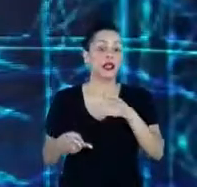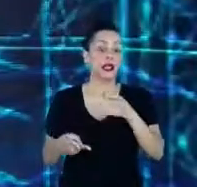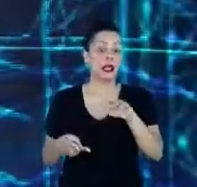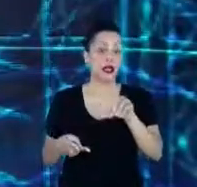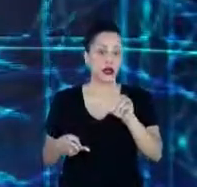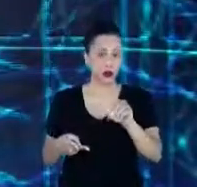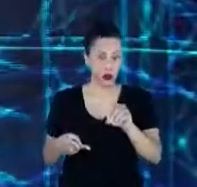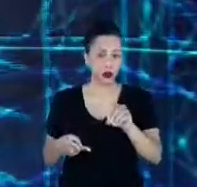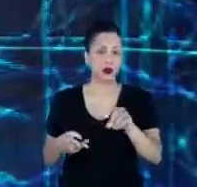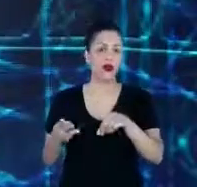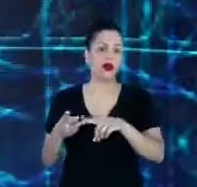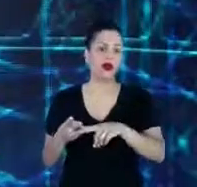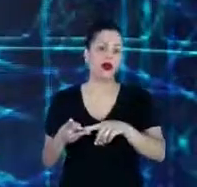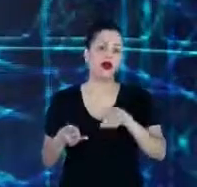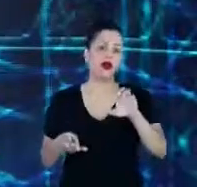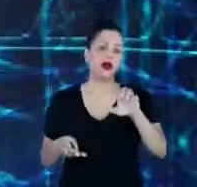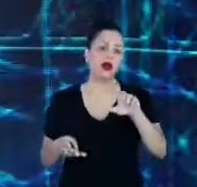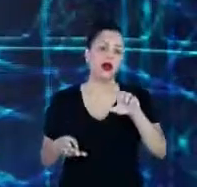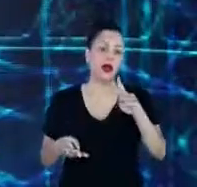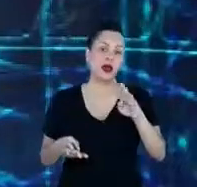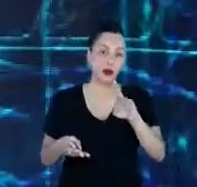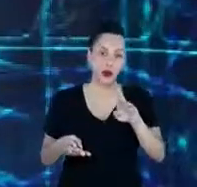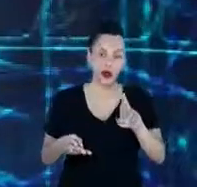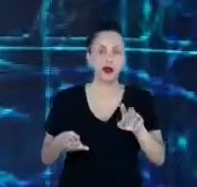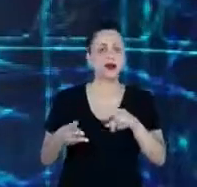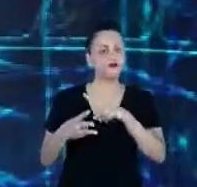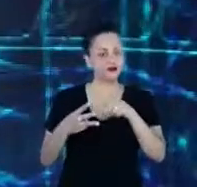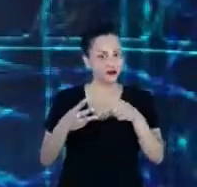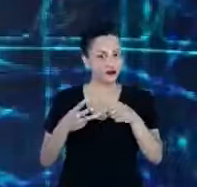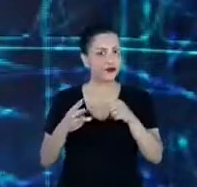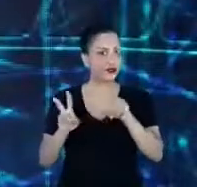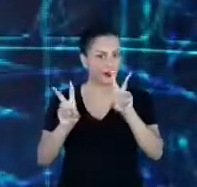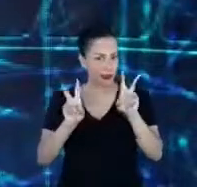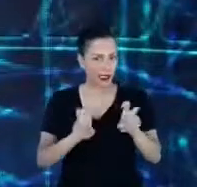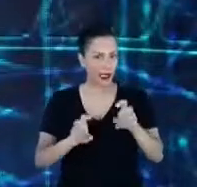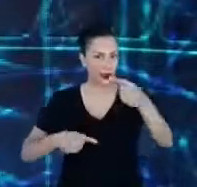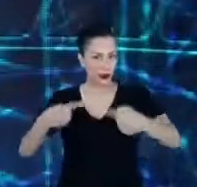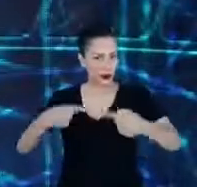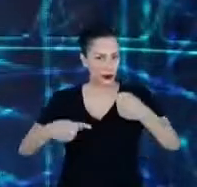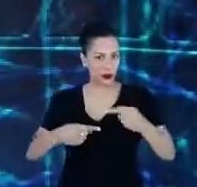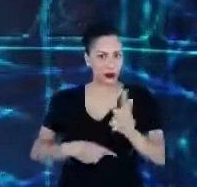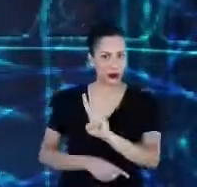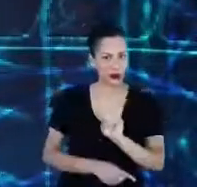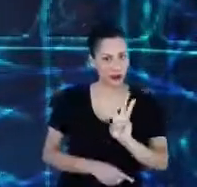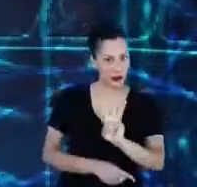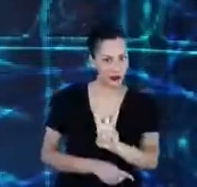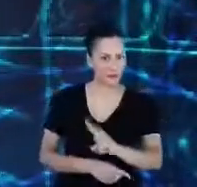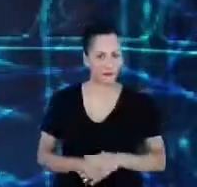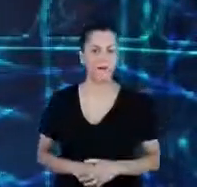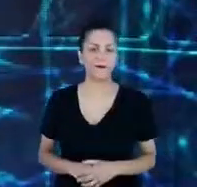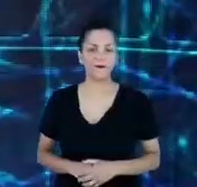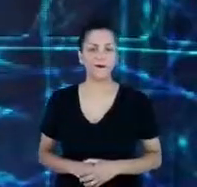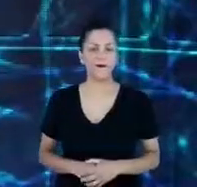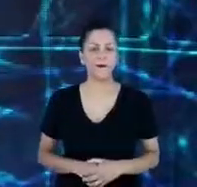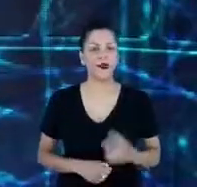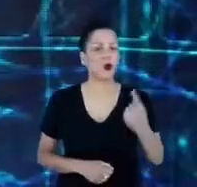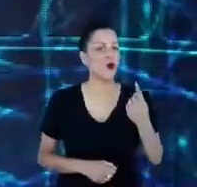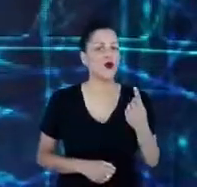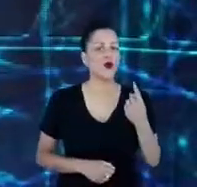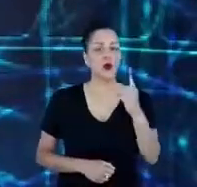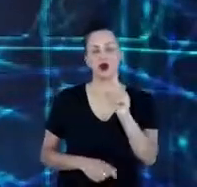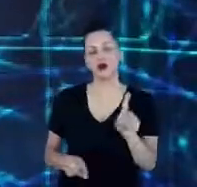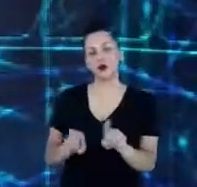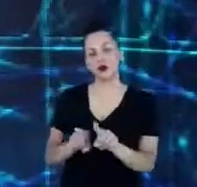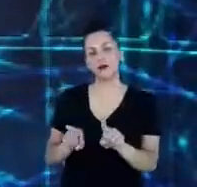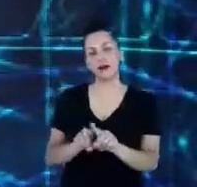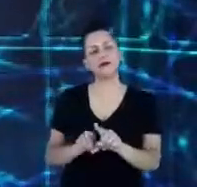Nissan EA élber da dei ó Lica também discutindo de sistemas Ah e por último eu não podia deixar de